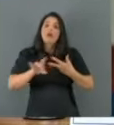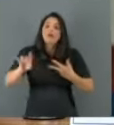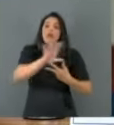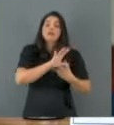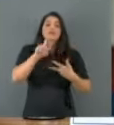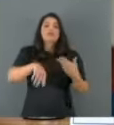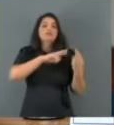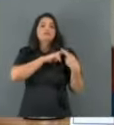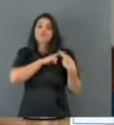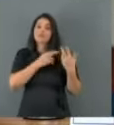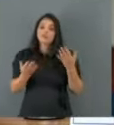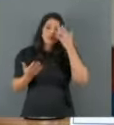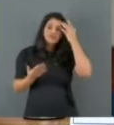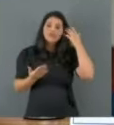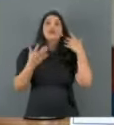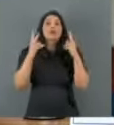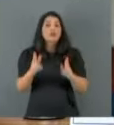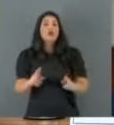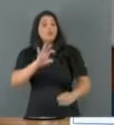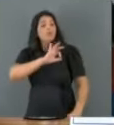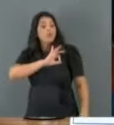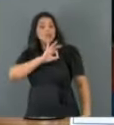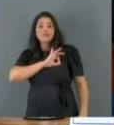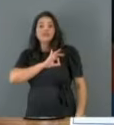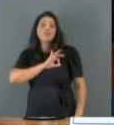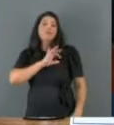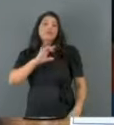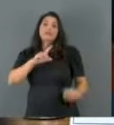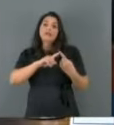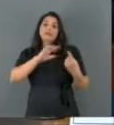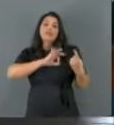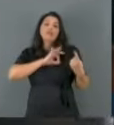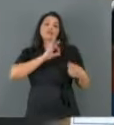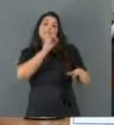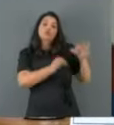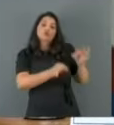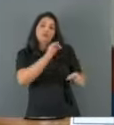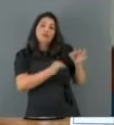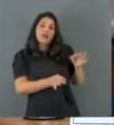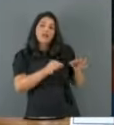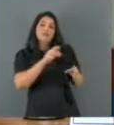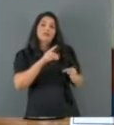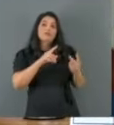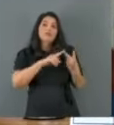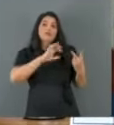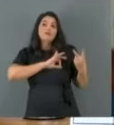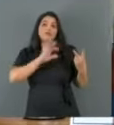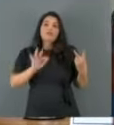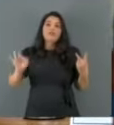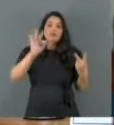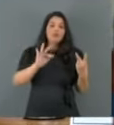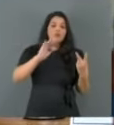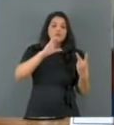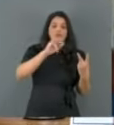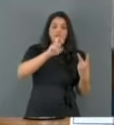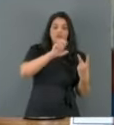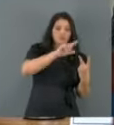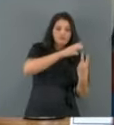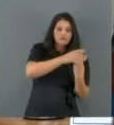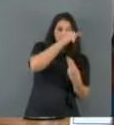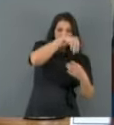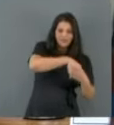suas atribuições, as suas competências, as polícias também. Nós temos a polícia judiciária, que é a Polícia Federal e a Polícia Civil, nós temos as